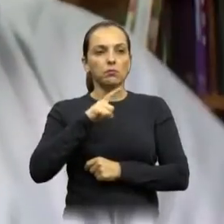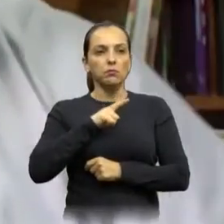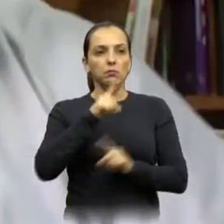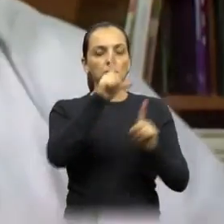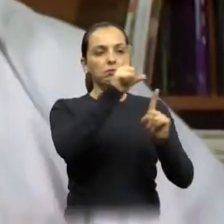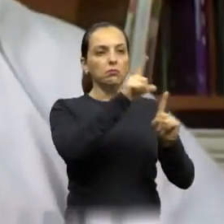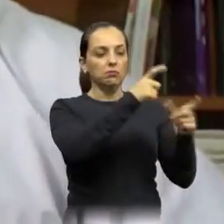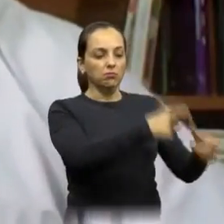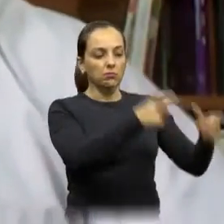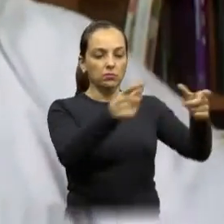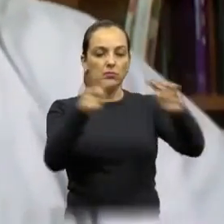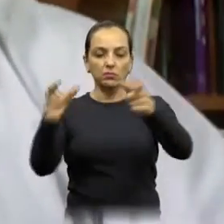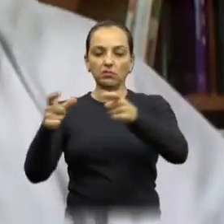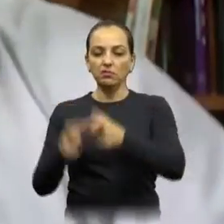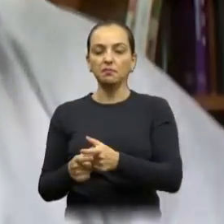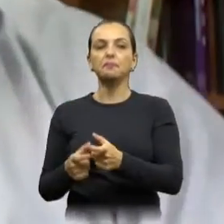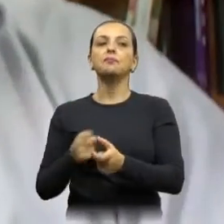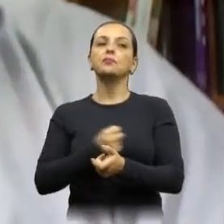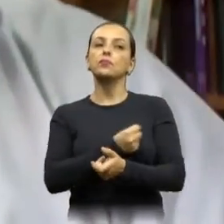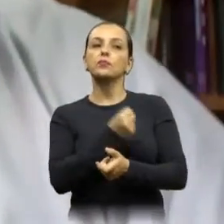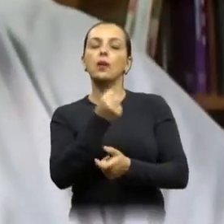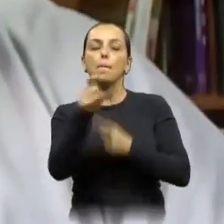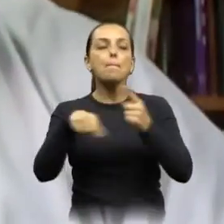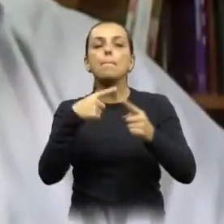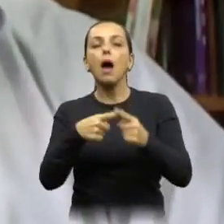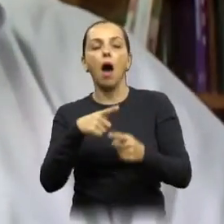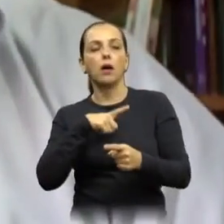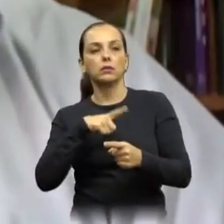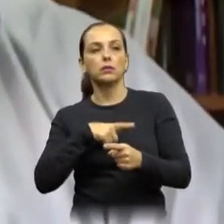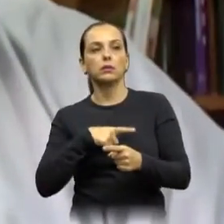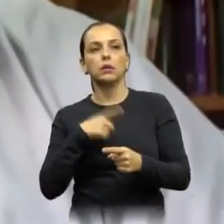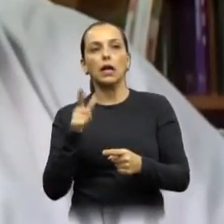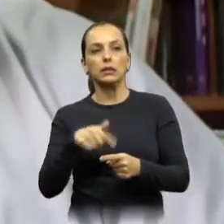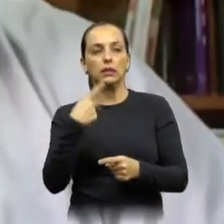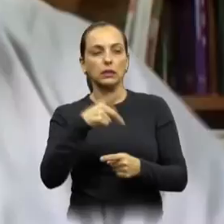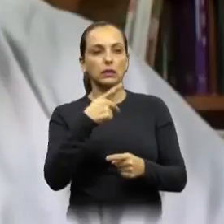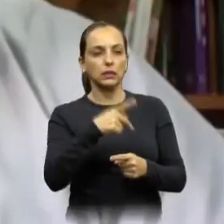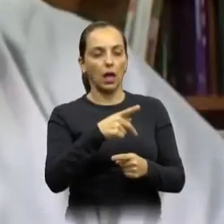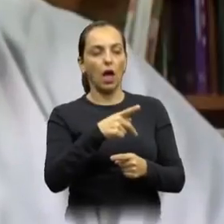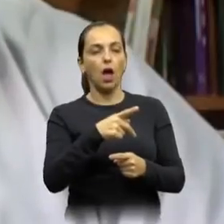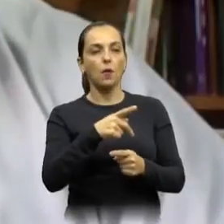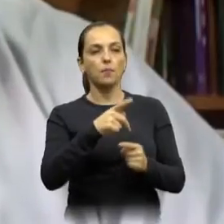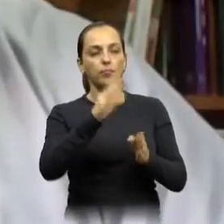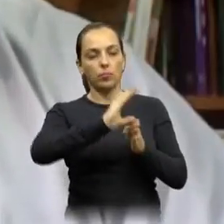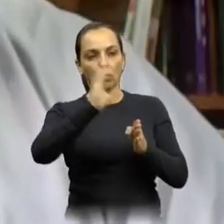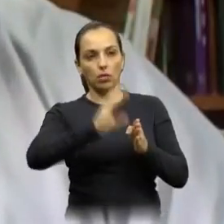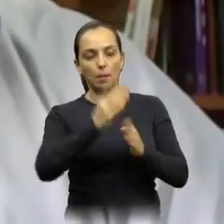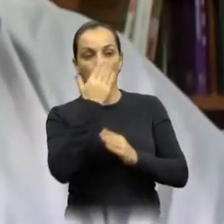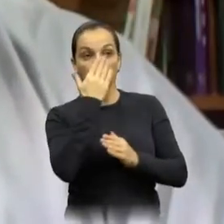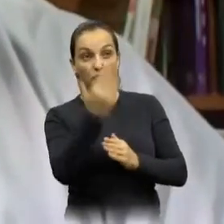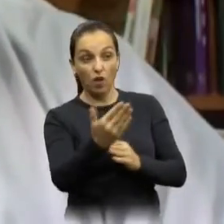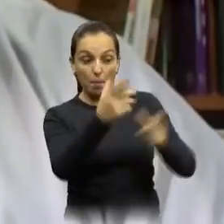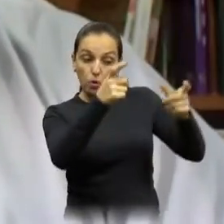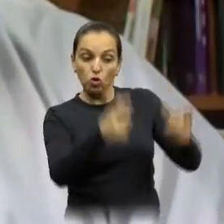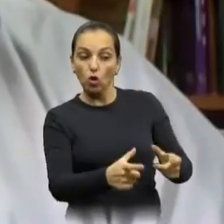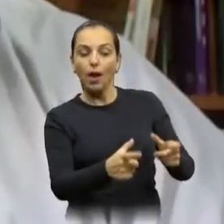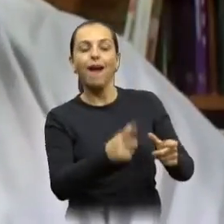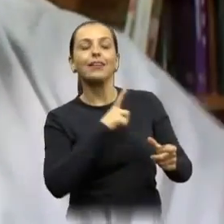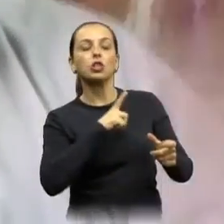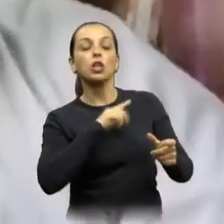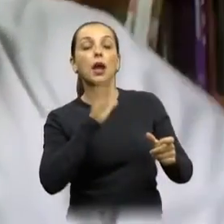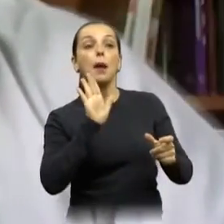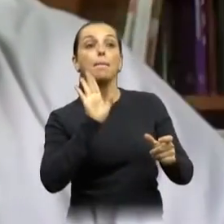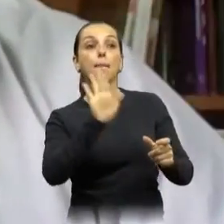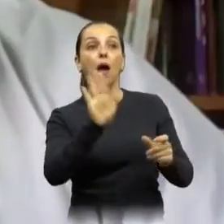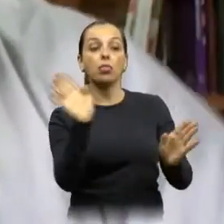pontos físicos para recarga. A gente tinha ali do lado da prefeitura, em frente da Câmara, um ponto físico de recarga do Novo Card. Infelizmente, ela foi